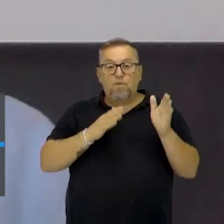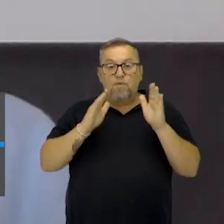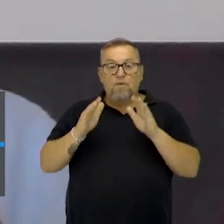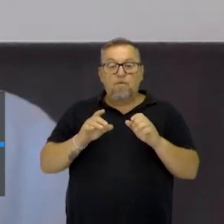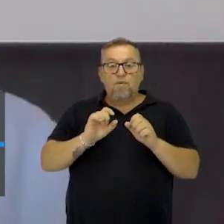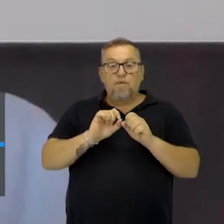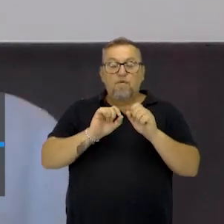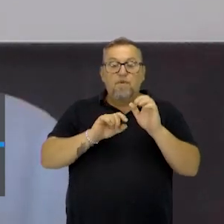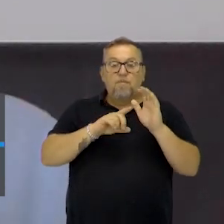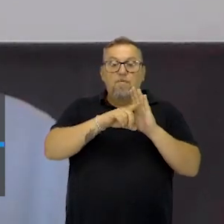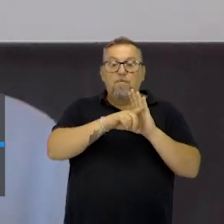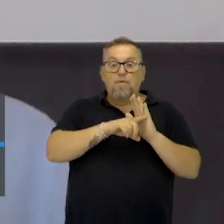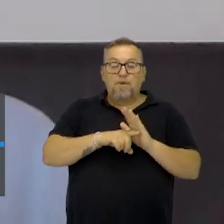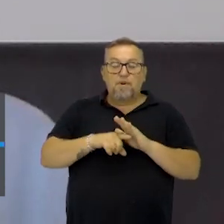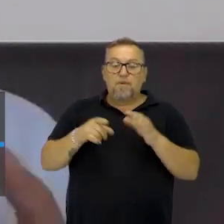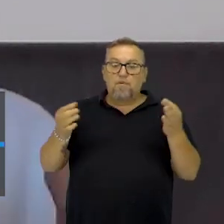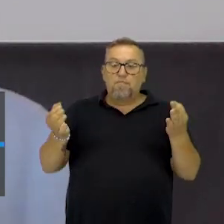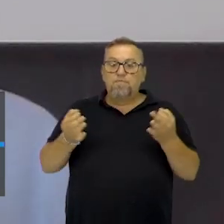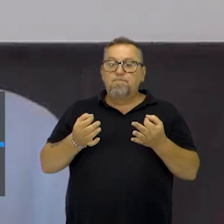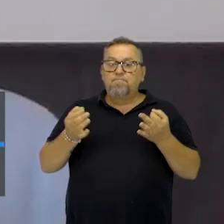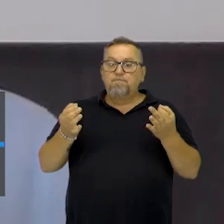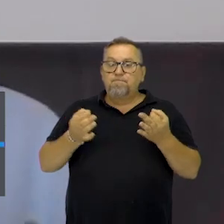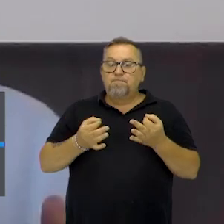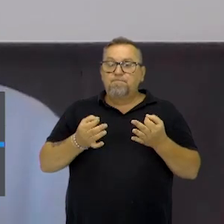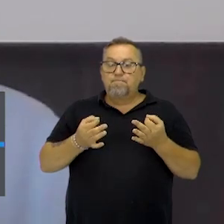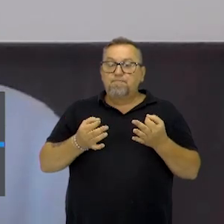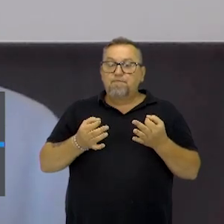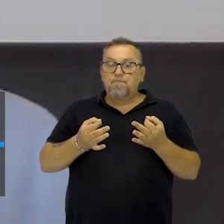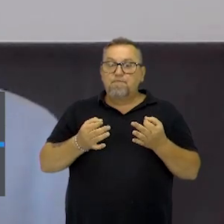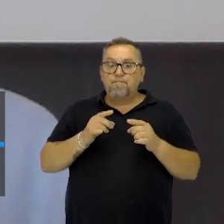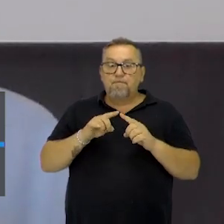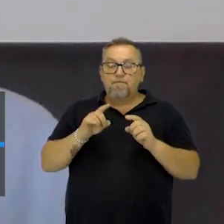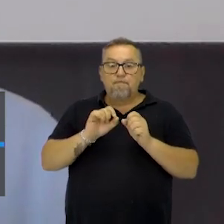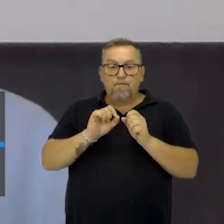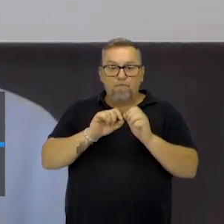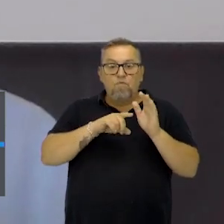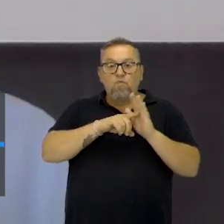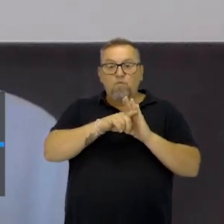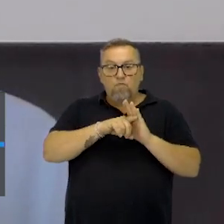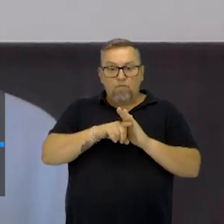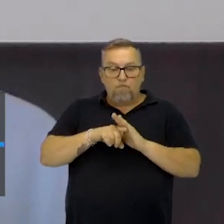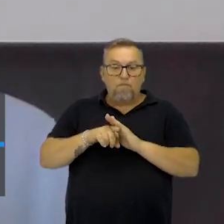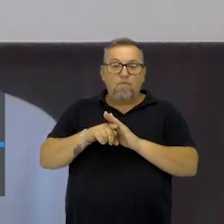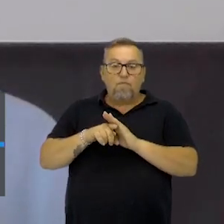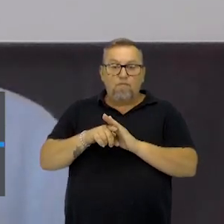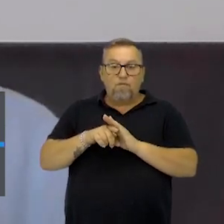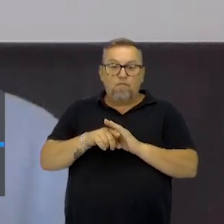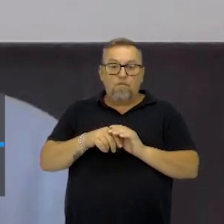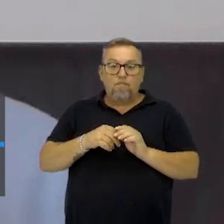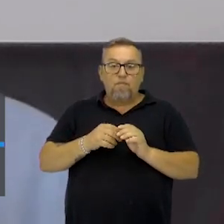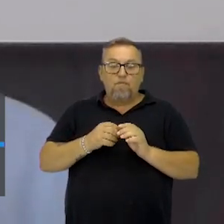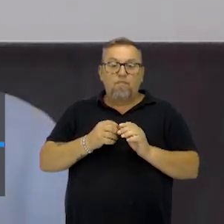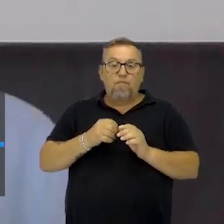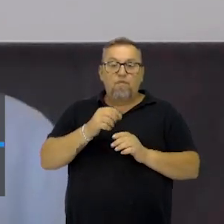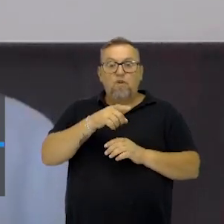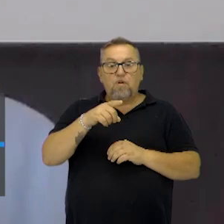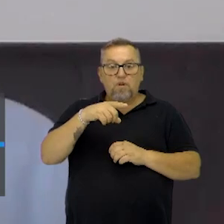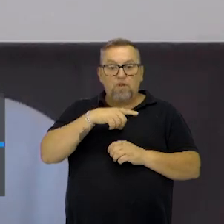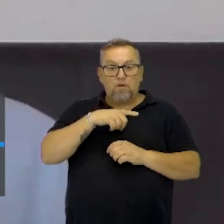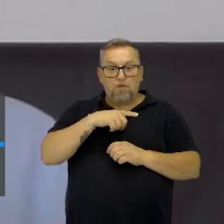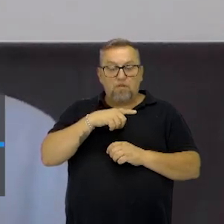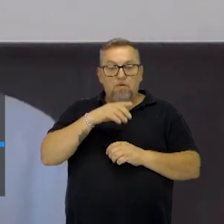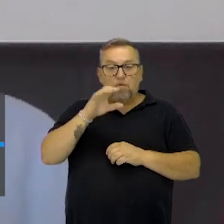uma pesquisa bem feita, se você se dedica ao momento da pesquisa, né, sobre esse assunto que você vai escrever, você terá,